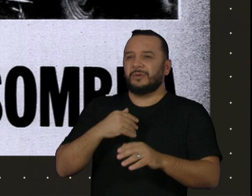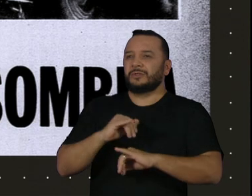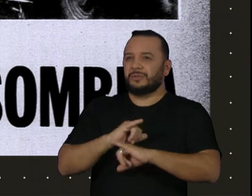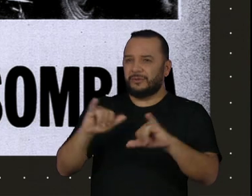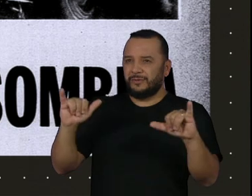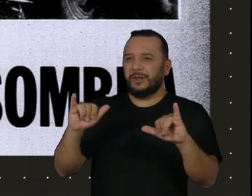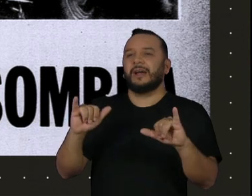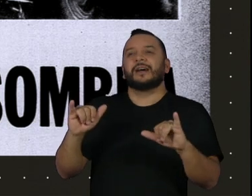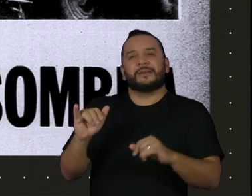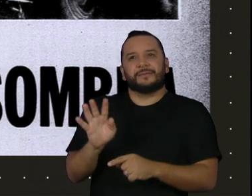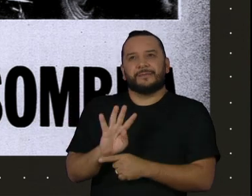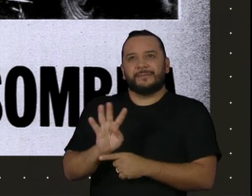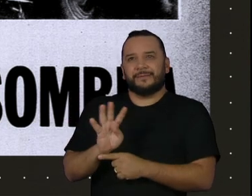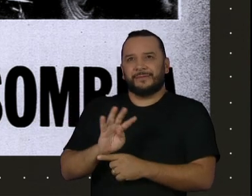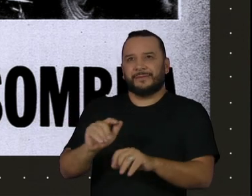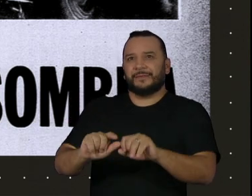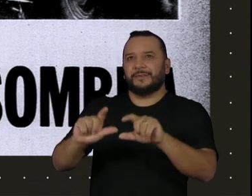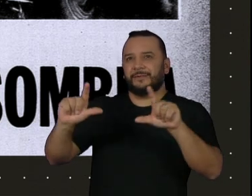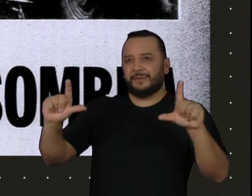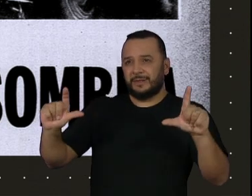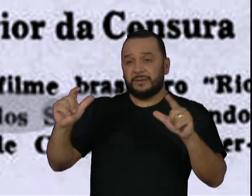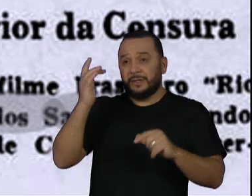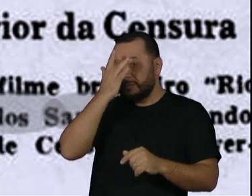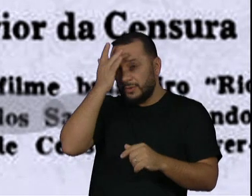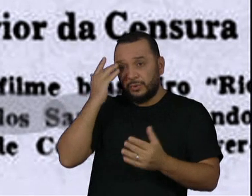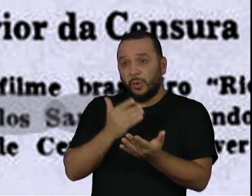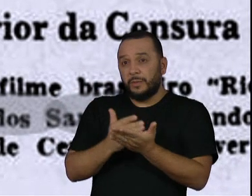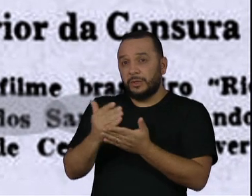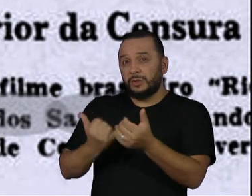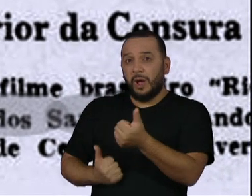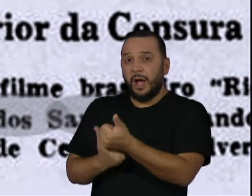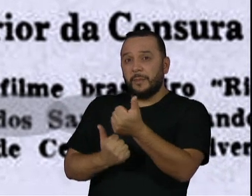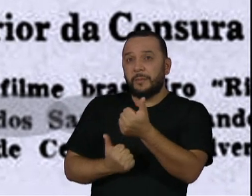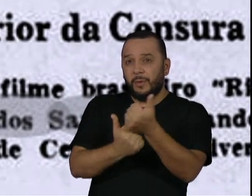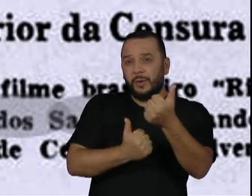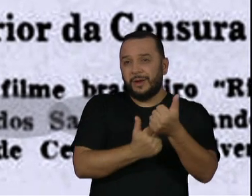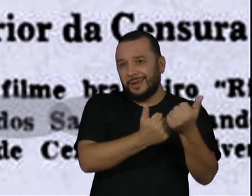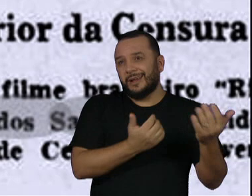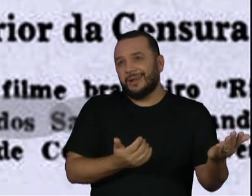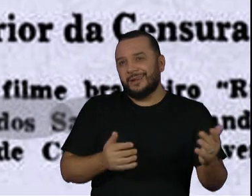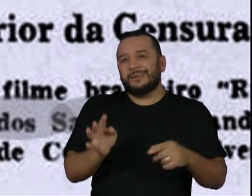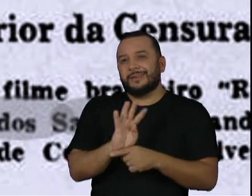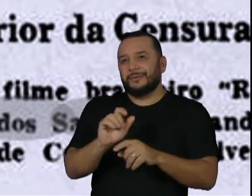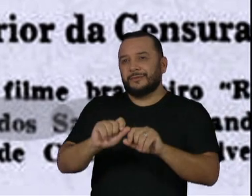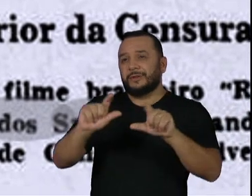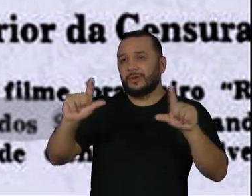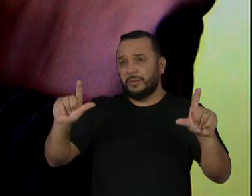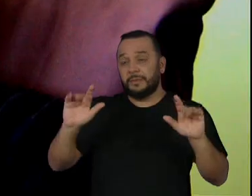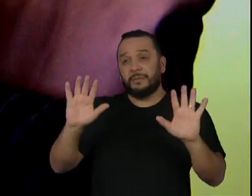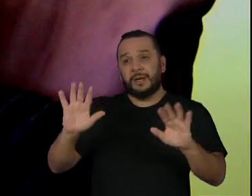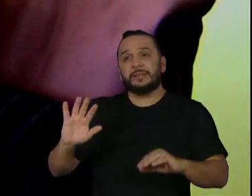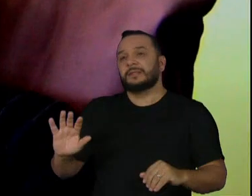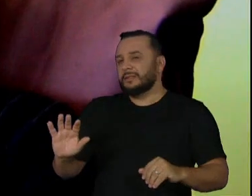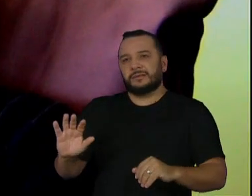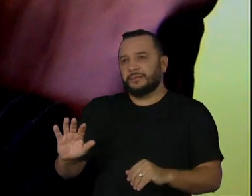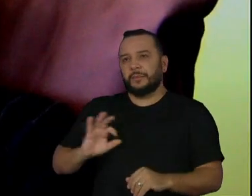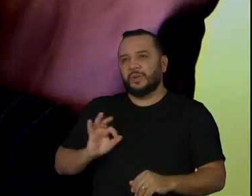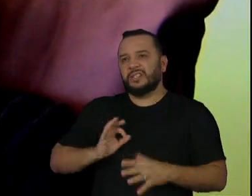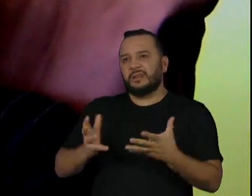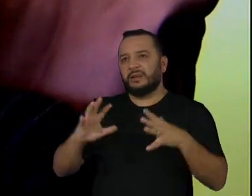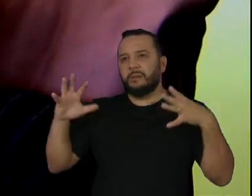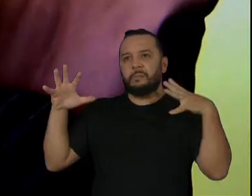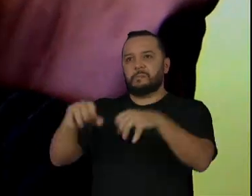Carioca a publicar matérias a favor do filme, e o chefe de polícia querendo prender o filme. E essa